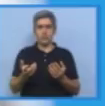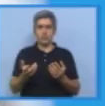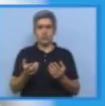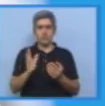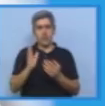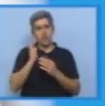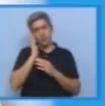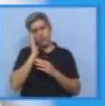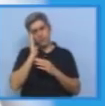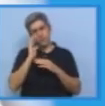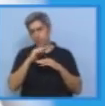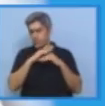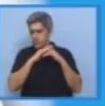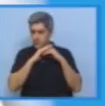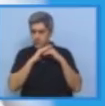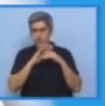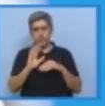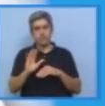Está a dormir."